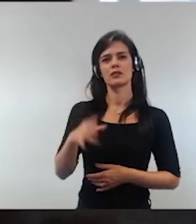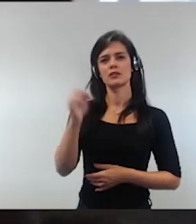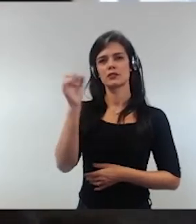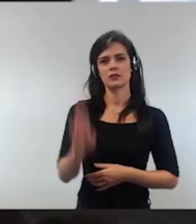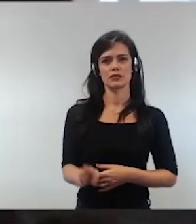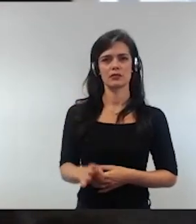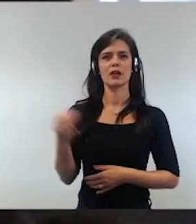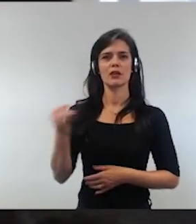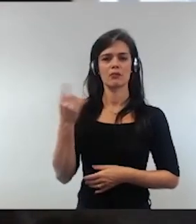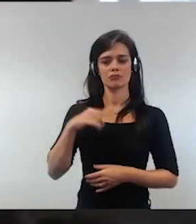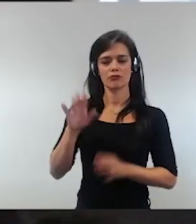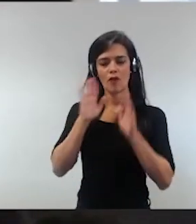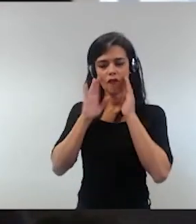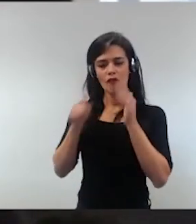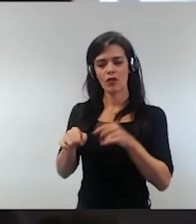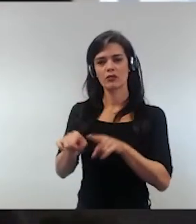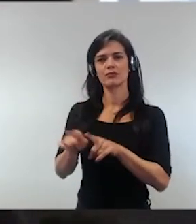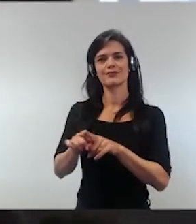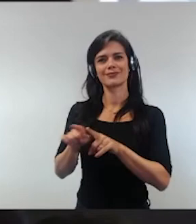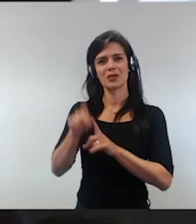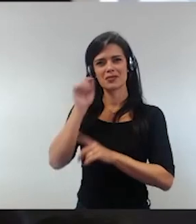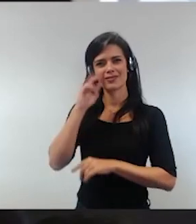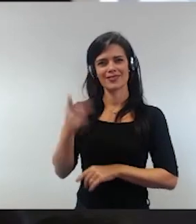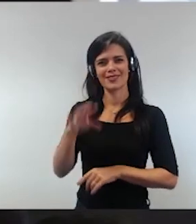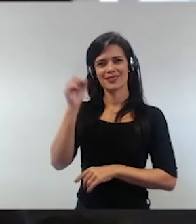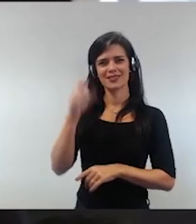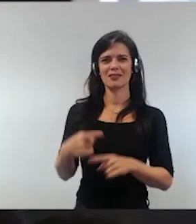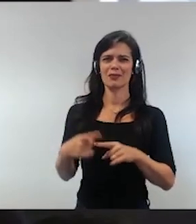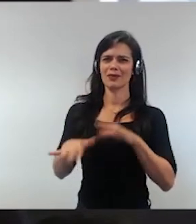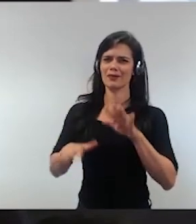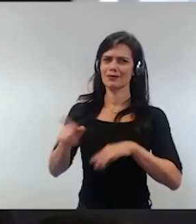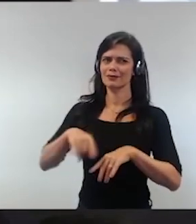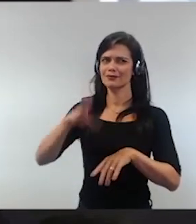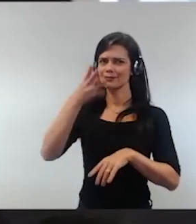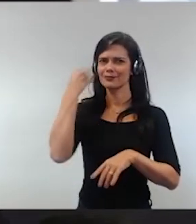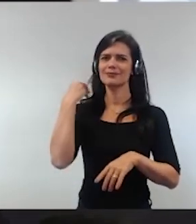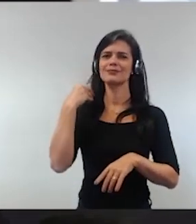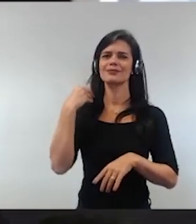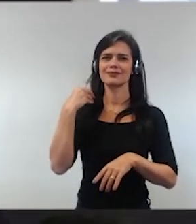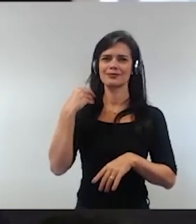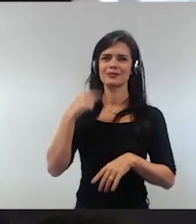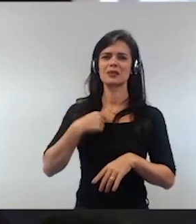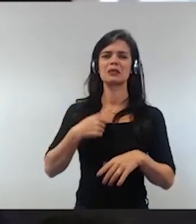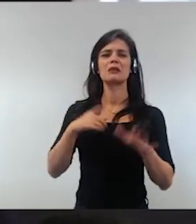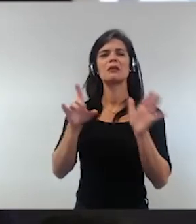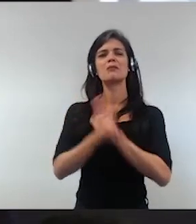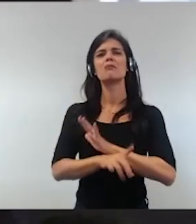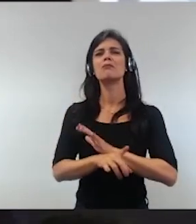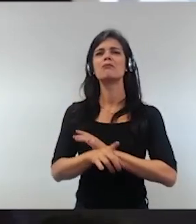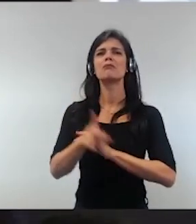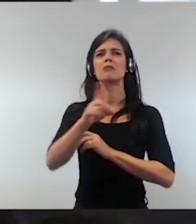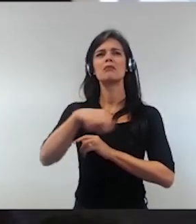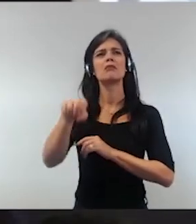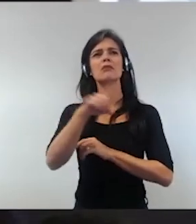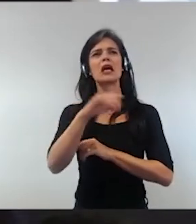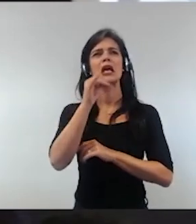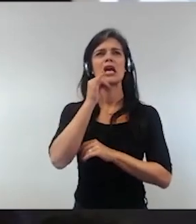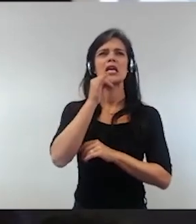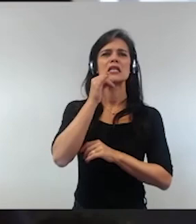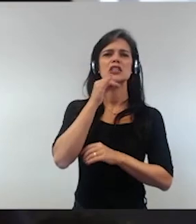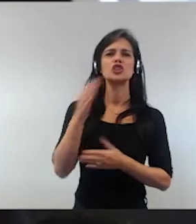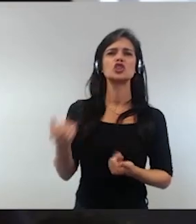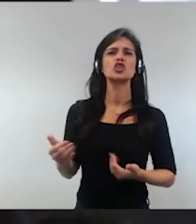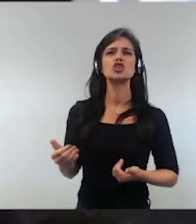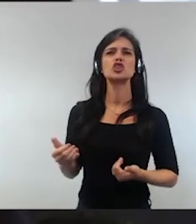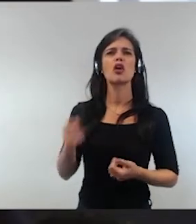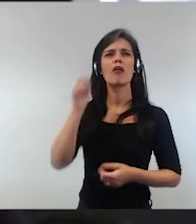na literatura nacional contemporânea, que às vezes fica muito esquecida. E quando eu pergunto para algumas pessoas, né, de exemplos de